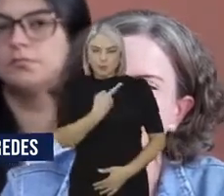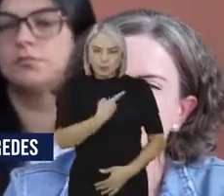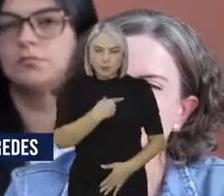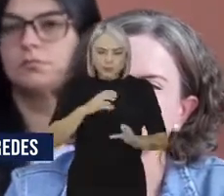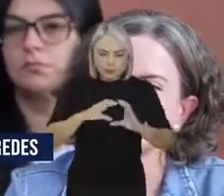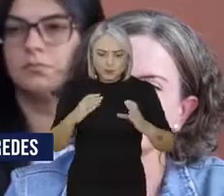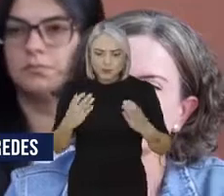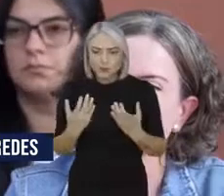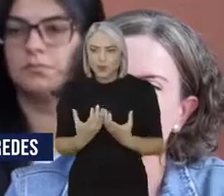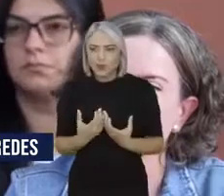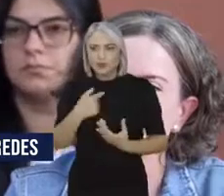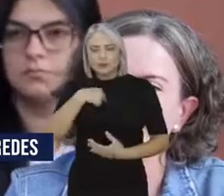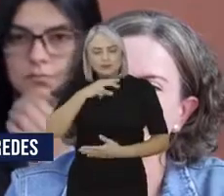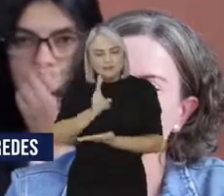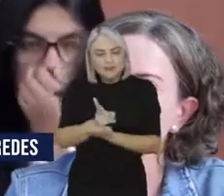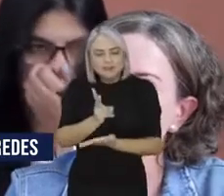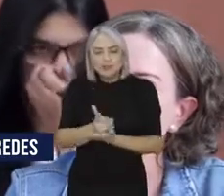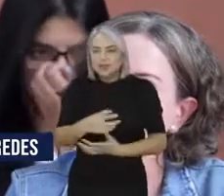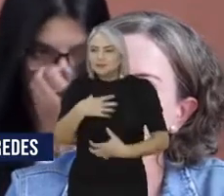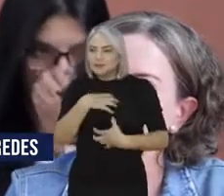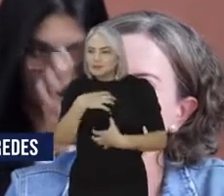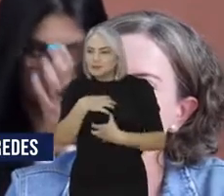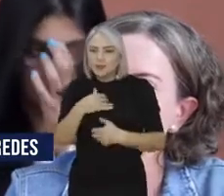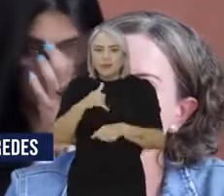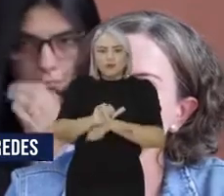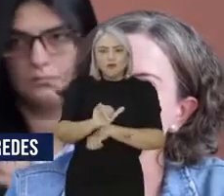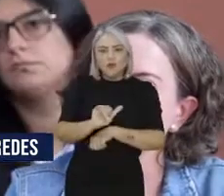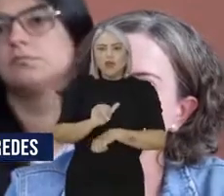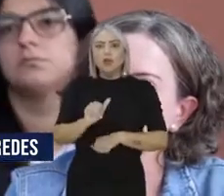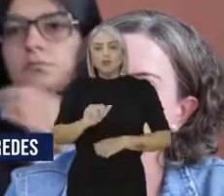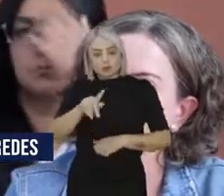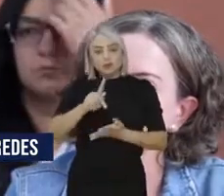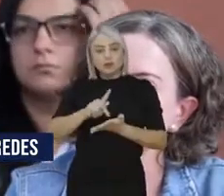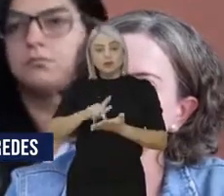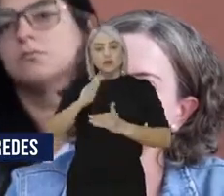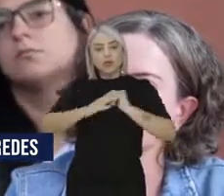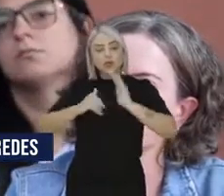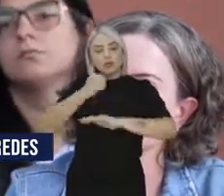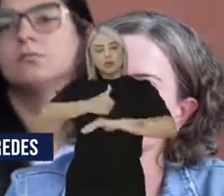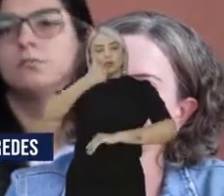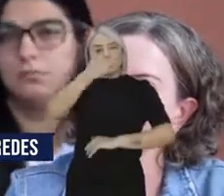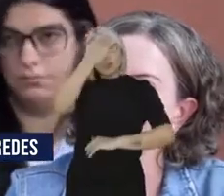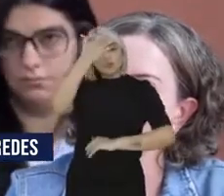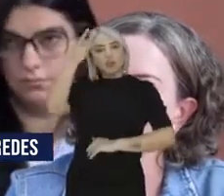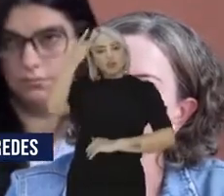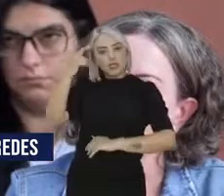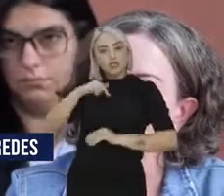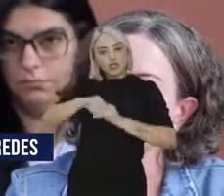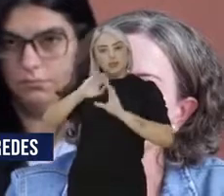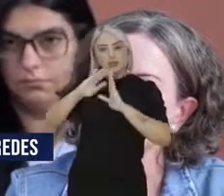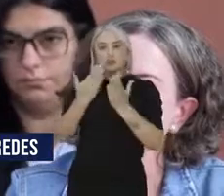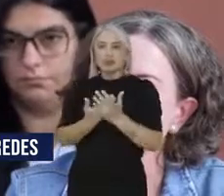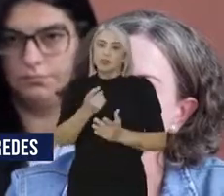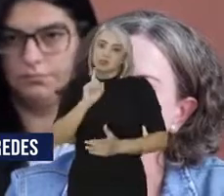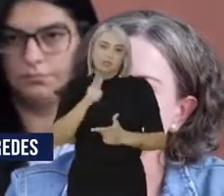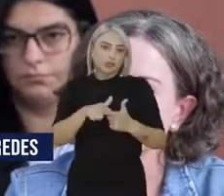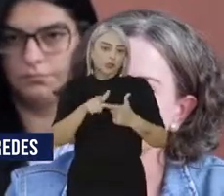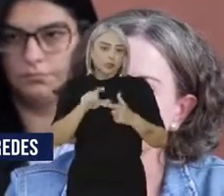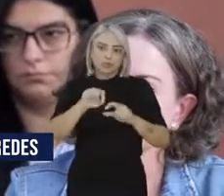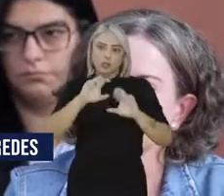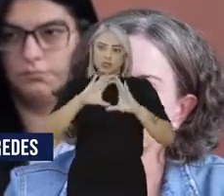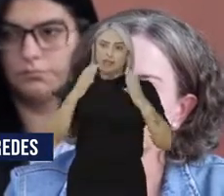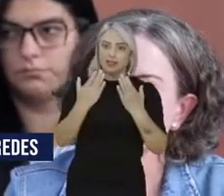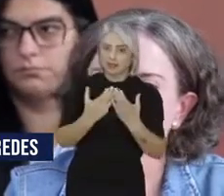a gente sempre sentiu falta de um verdadeiro profissional da saúde mental na nossa escola. E eu sei que isso não é um problema só da Campos Salles, é um problema de